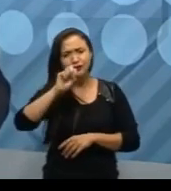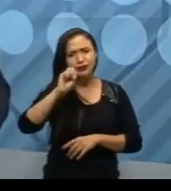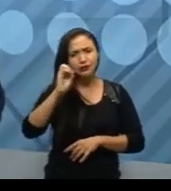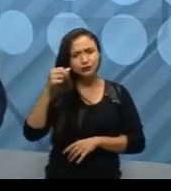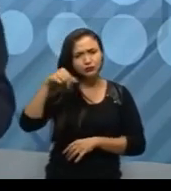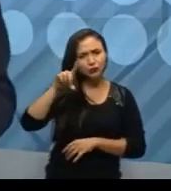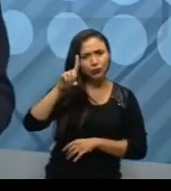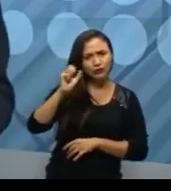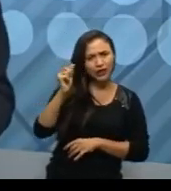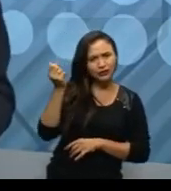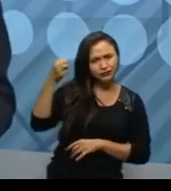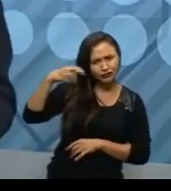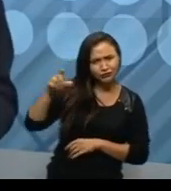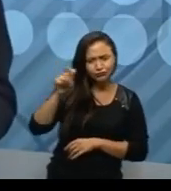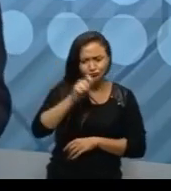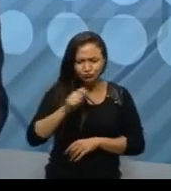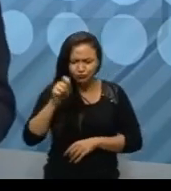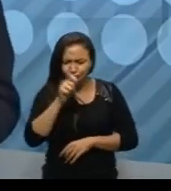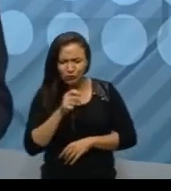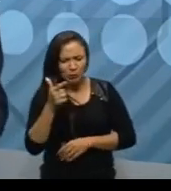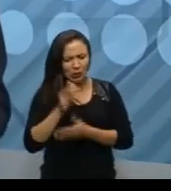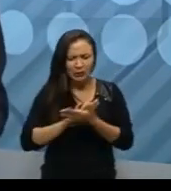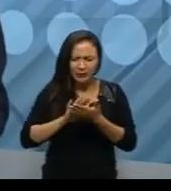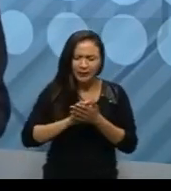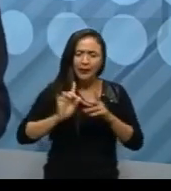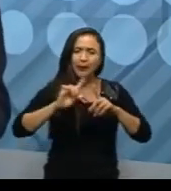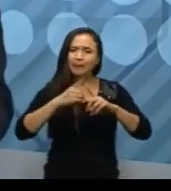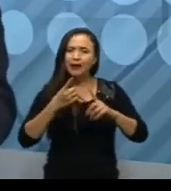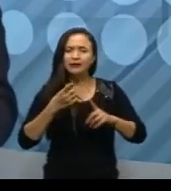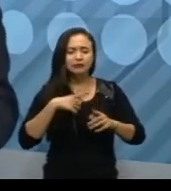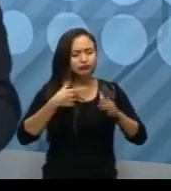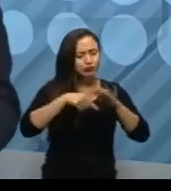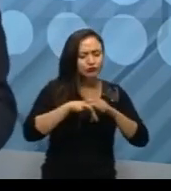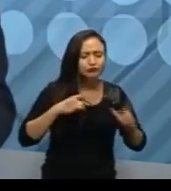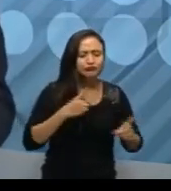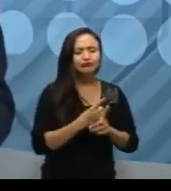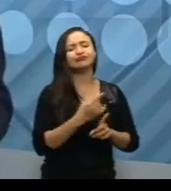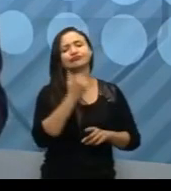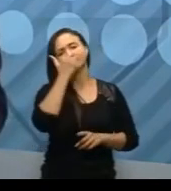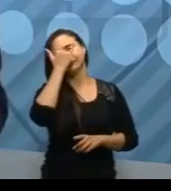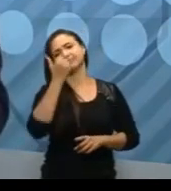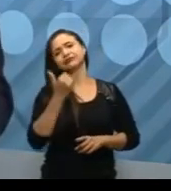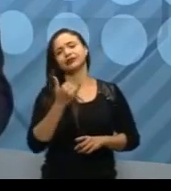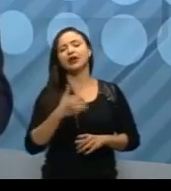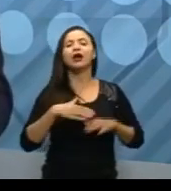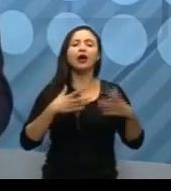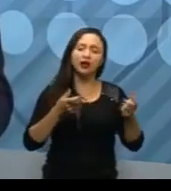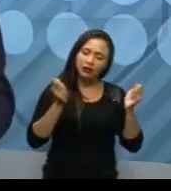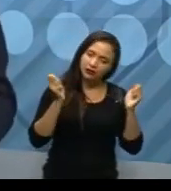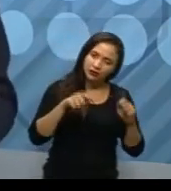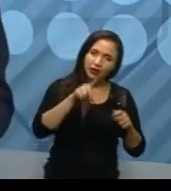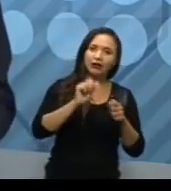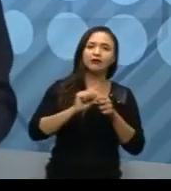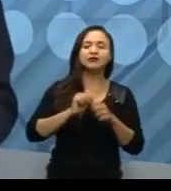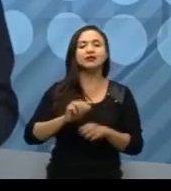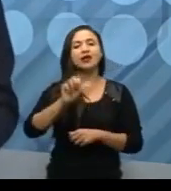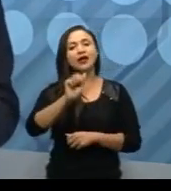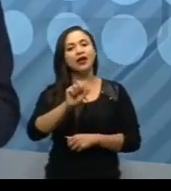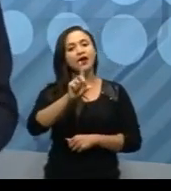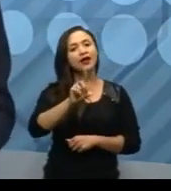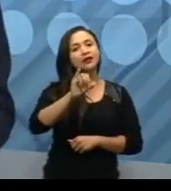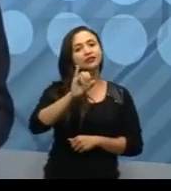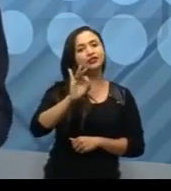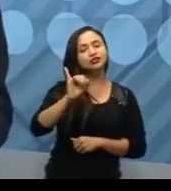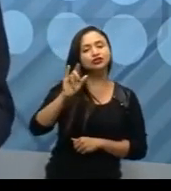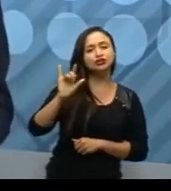a hora que a gente chegou aqui teve rocha, eu preciso de um aditivo. Então gera um contrato para pagar a explosão